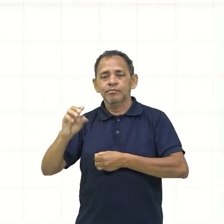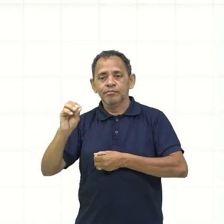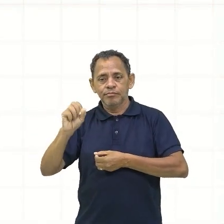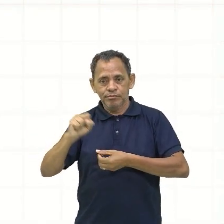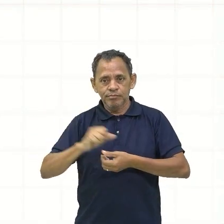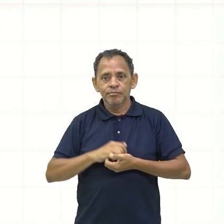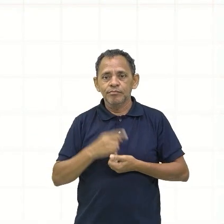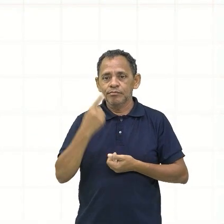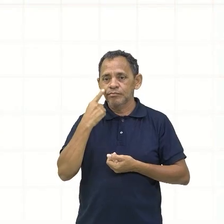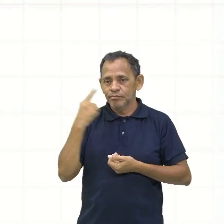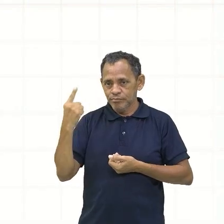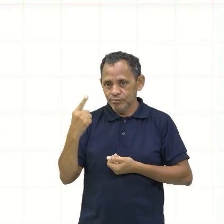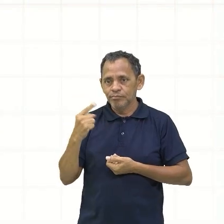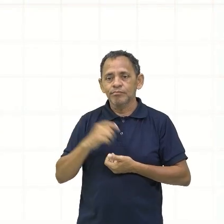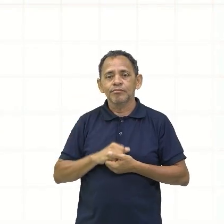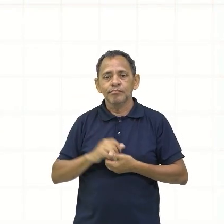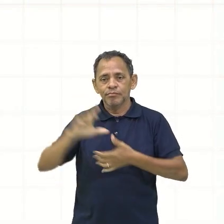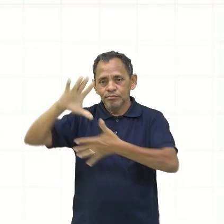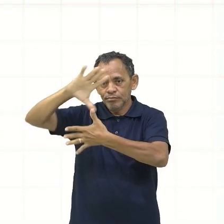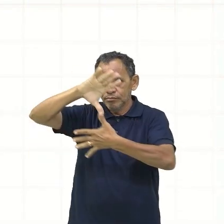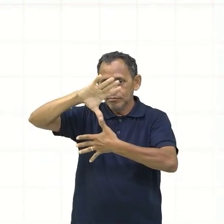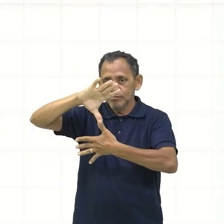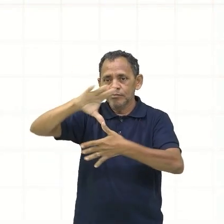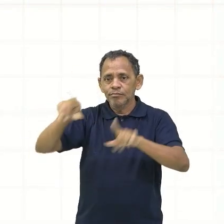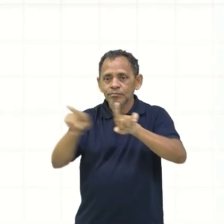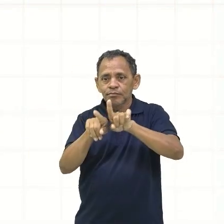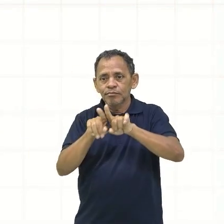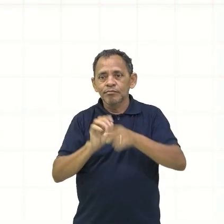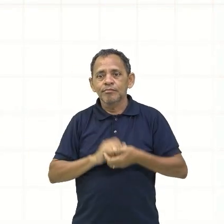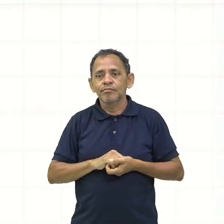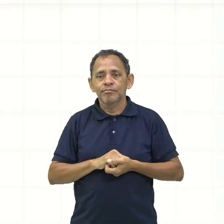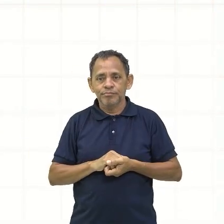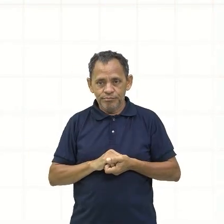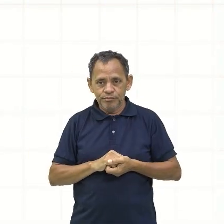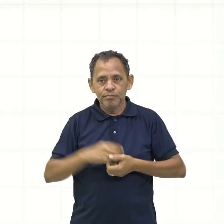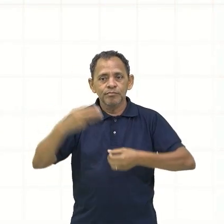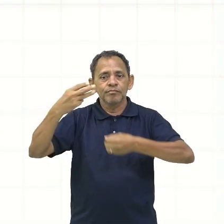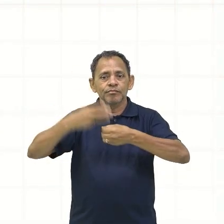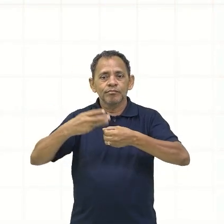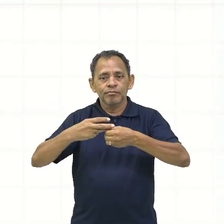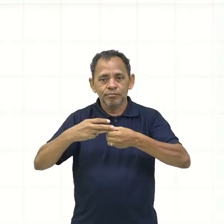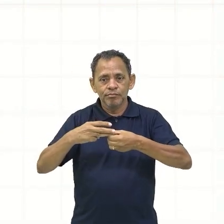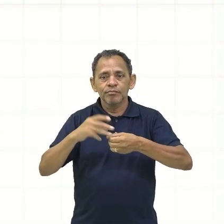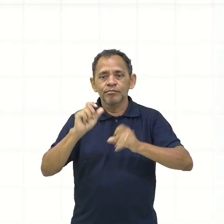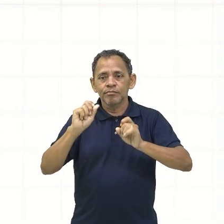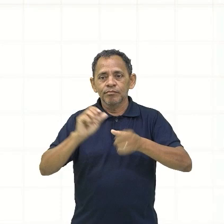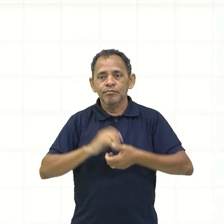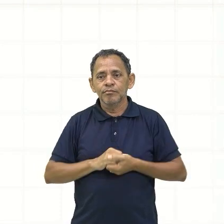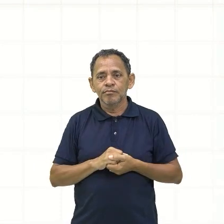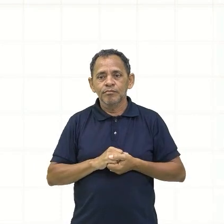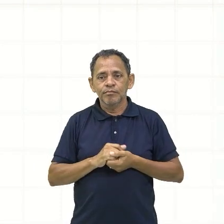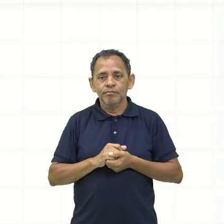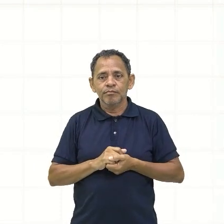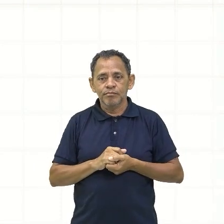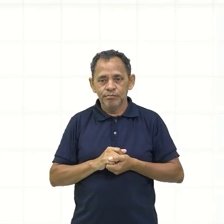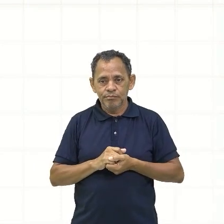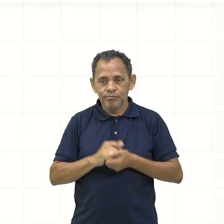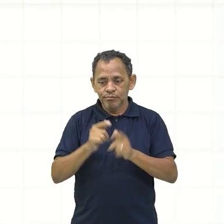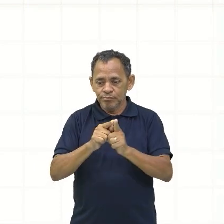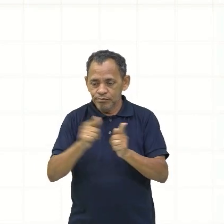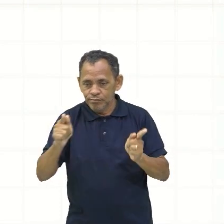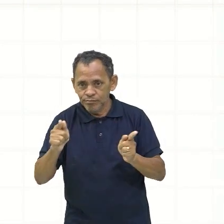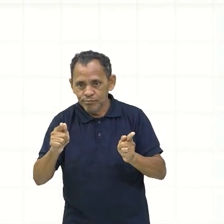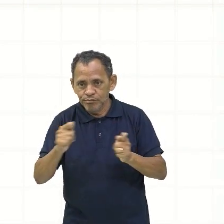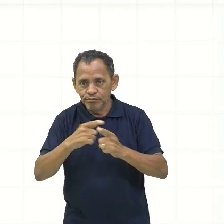aqui no nosso mapa. A gente pode o município, maior município em